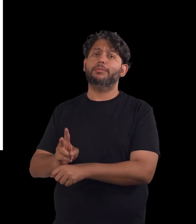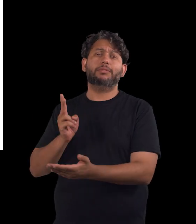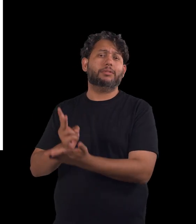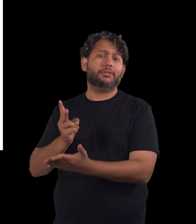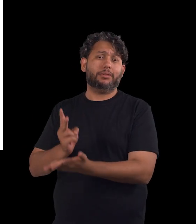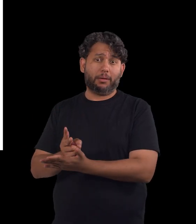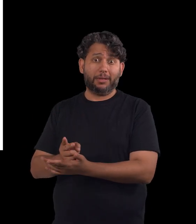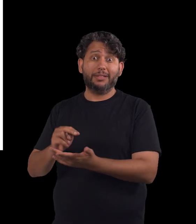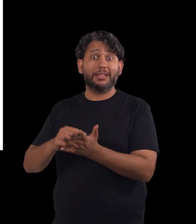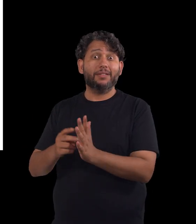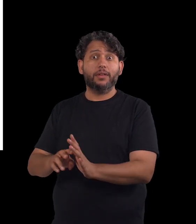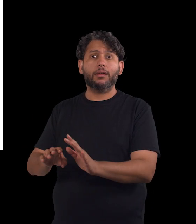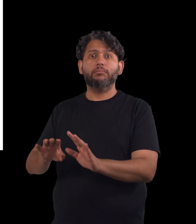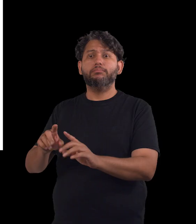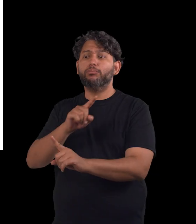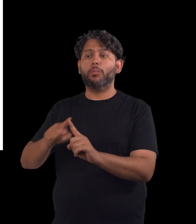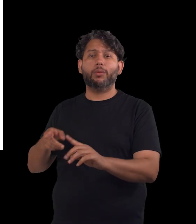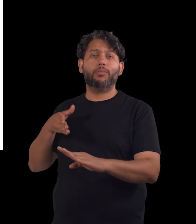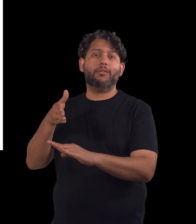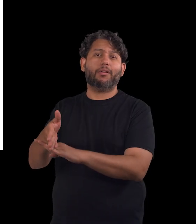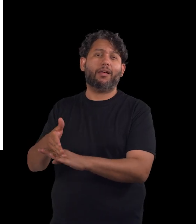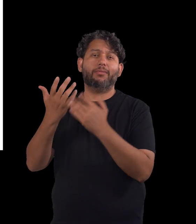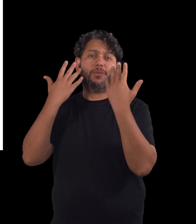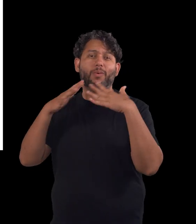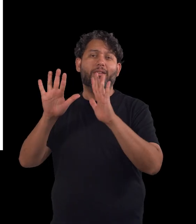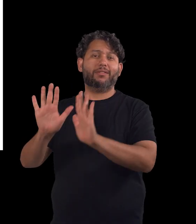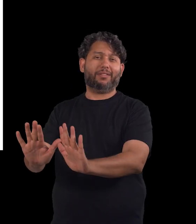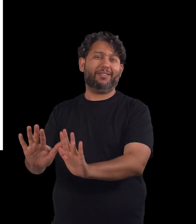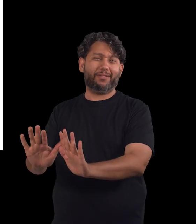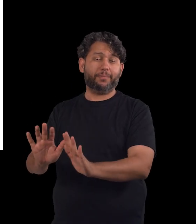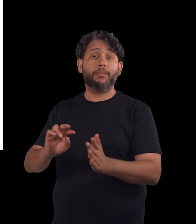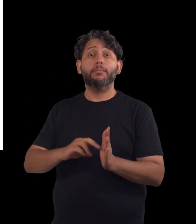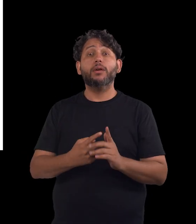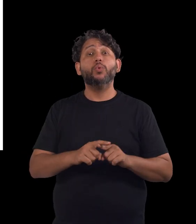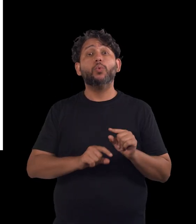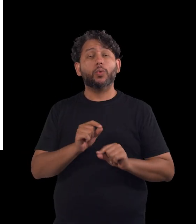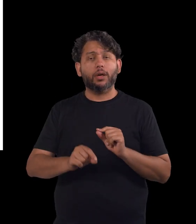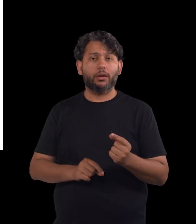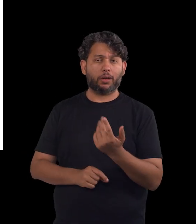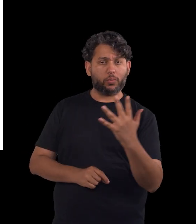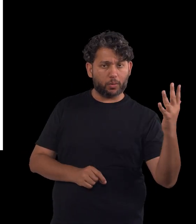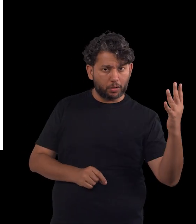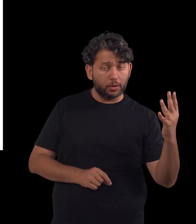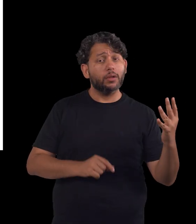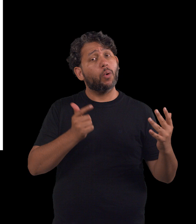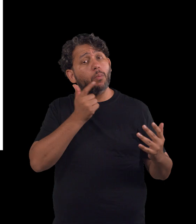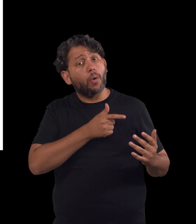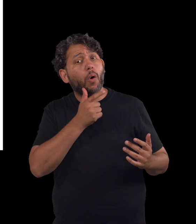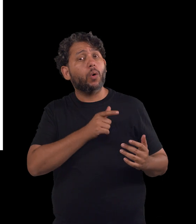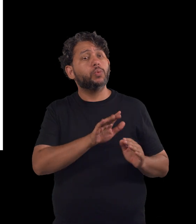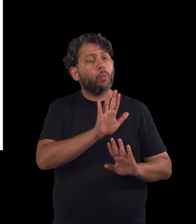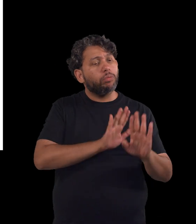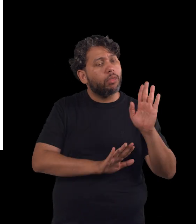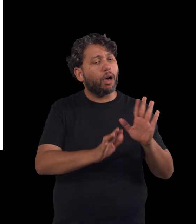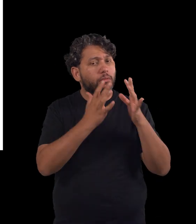que funcionam quase como santuários naturais. Conservar, por sua vez, significa usar a natureza de forma